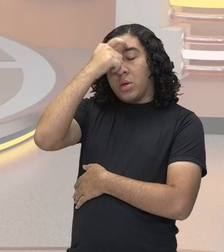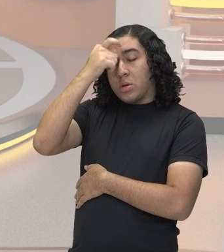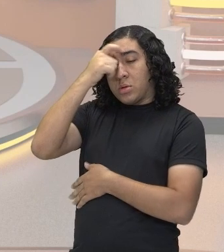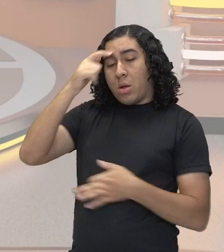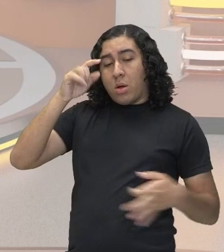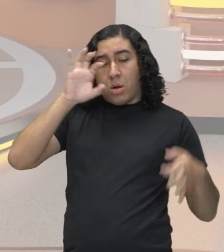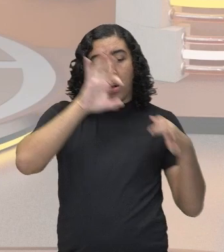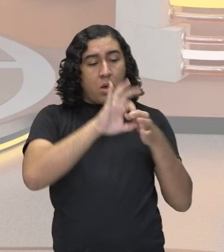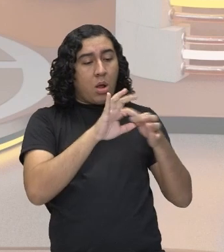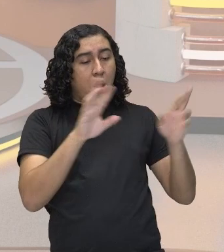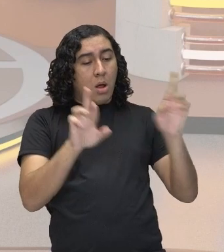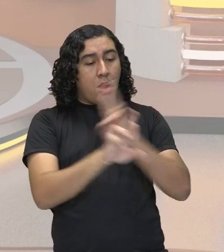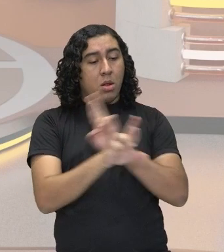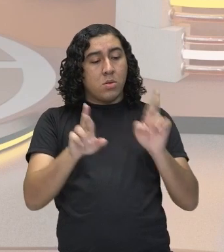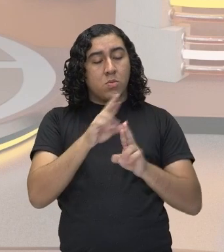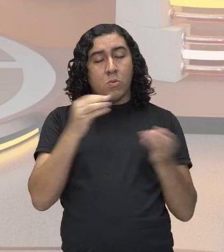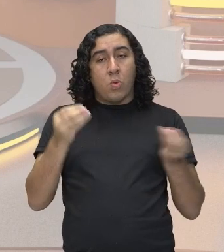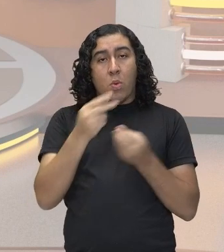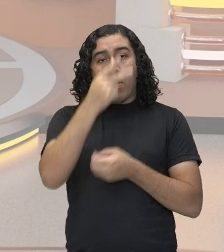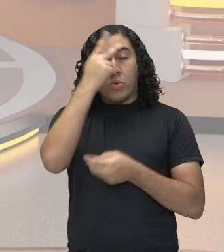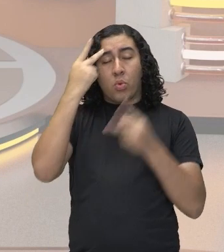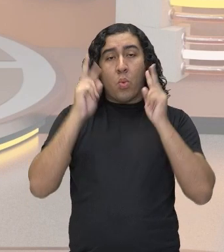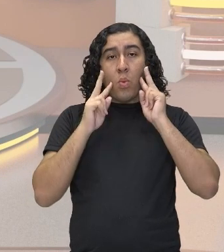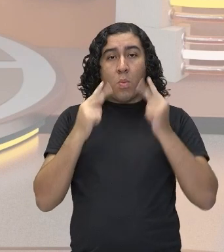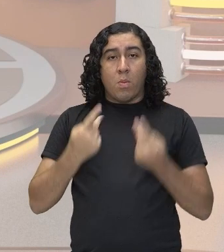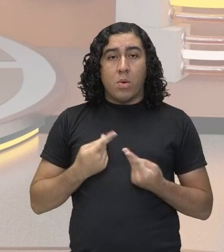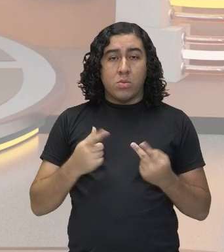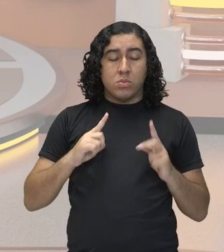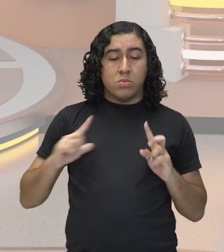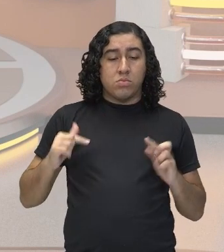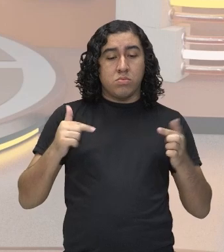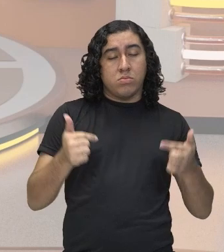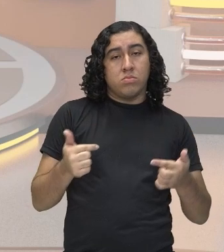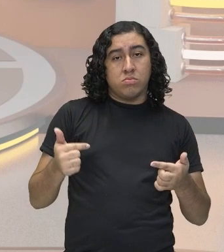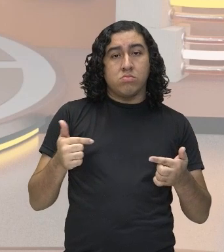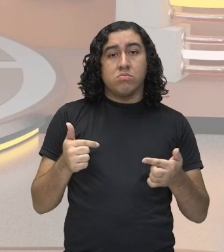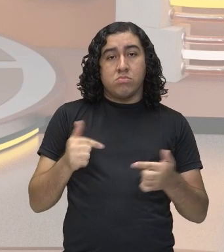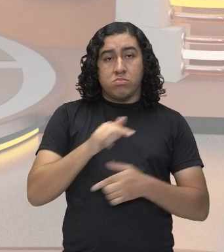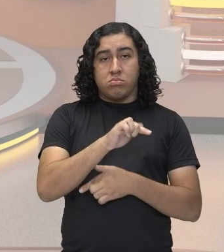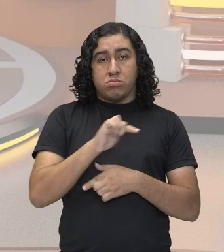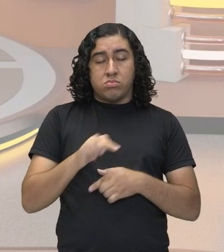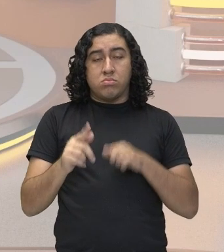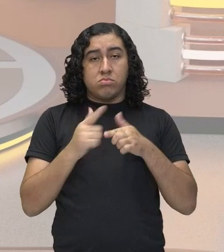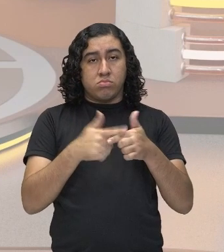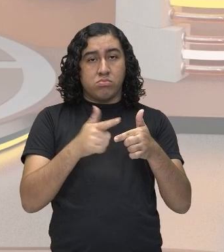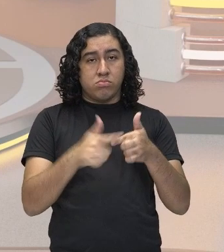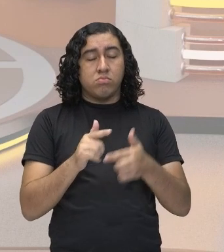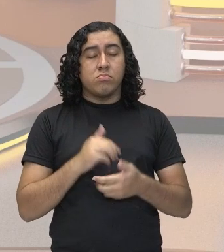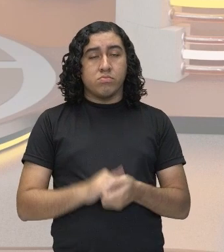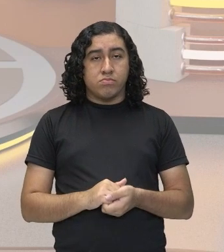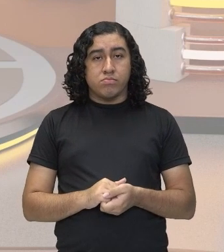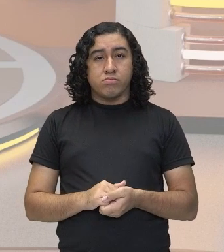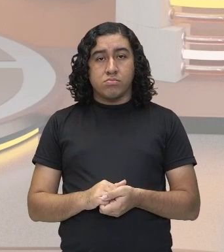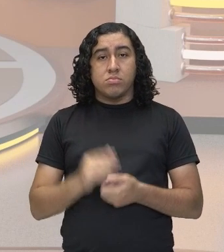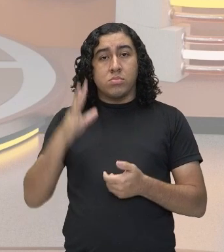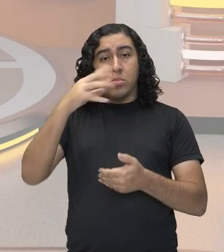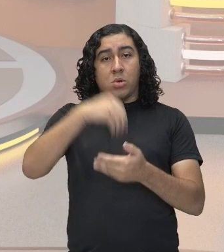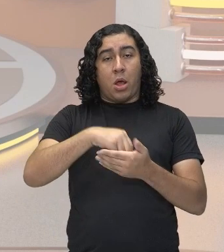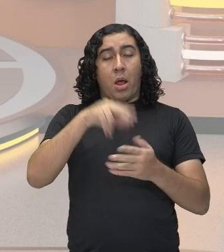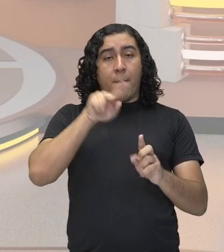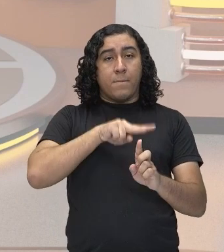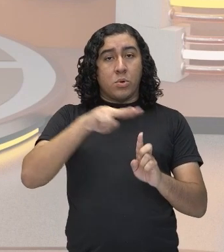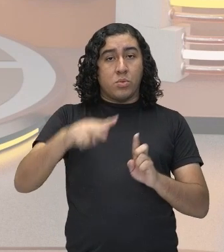como é que o sujeito, né, o ser humano, ele vai lidar com tudo isso dentro de uma abordagem que nós chamamos de teoria